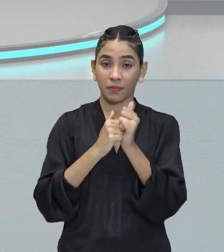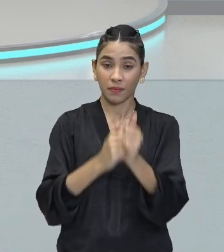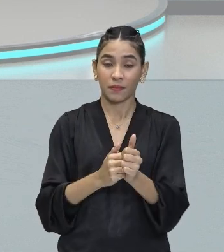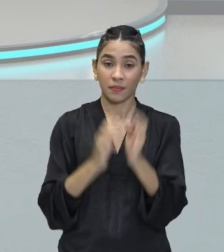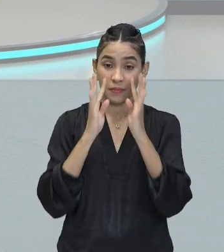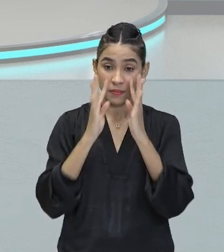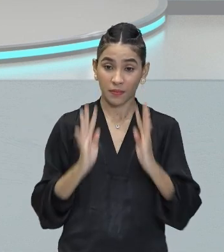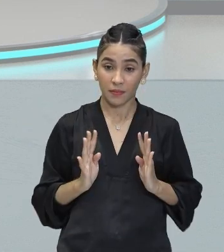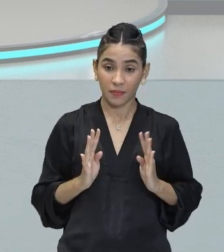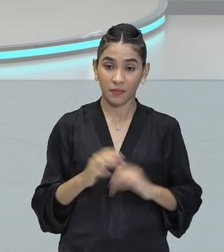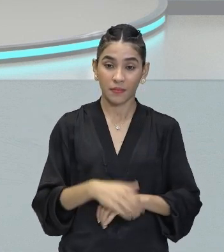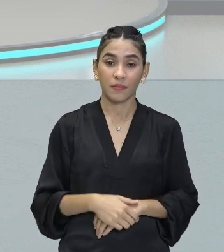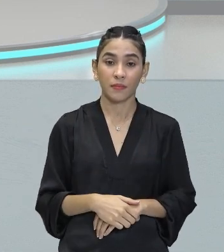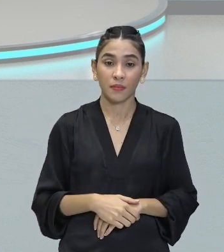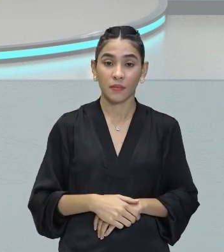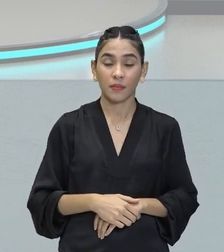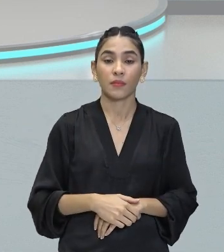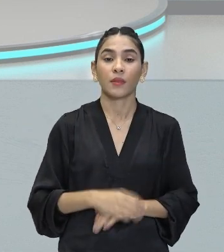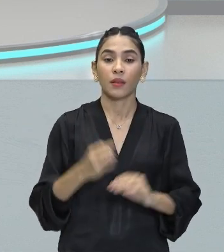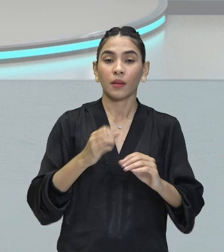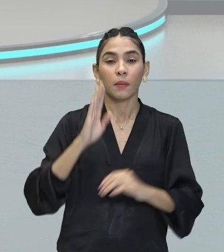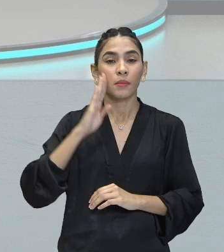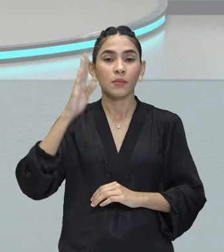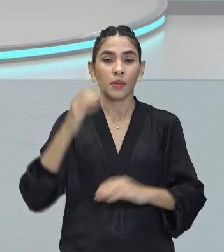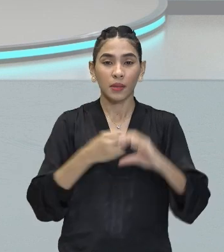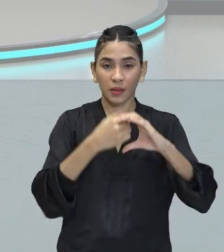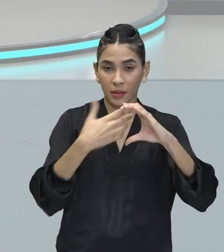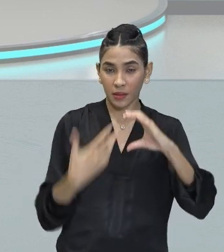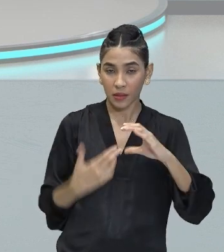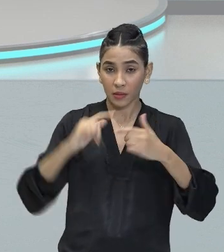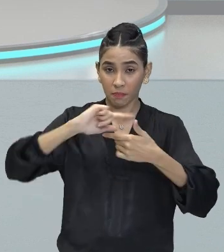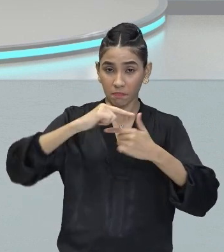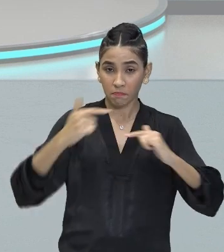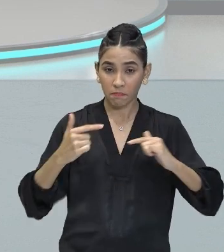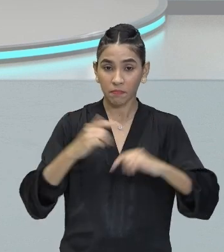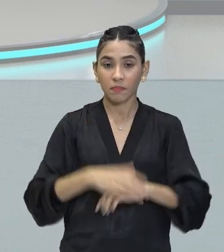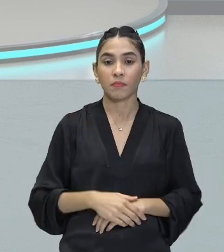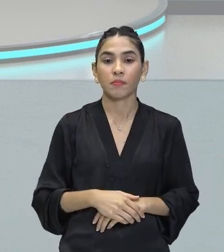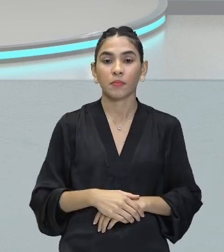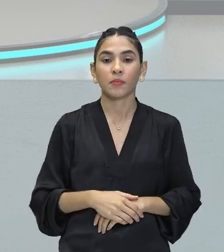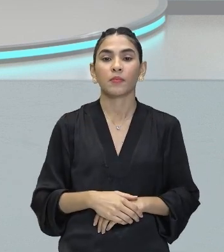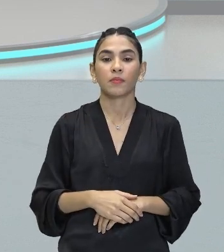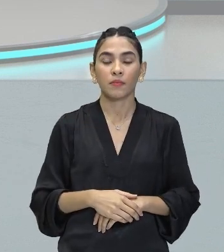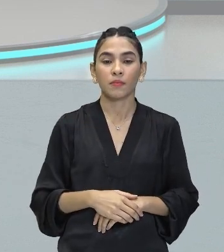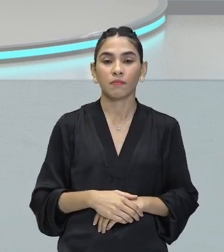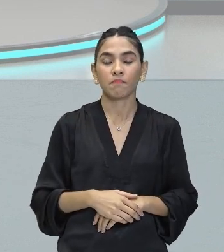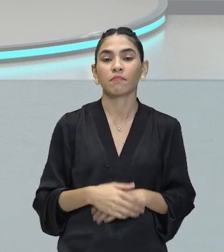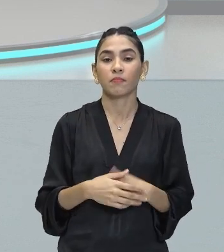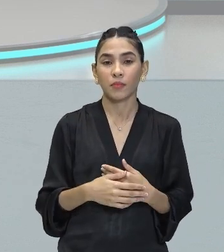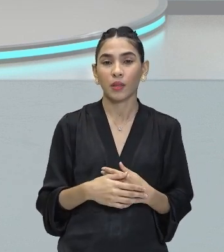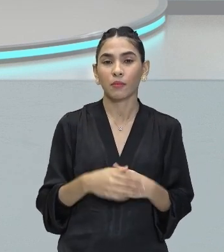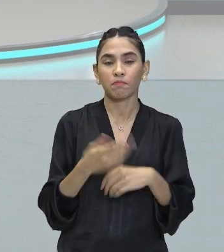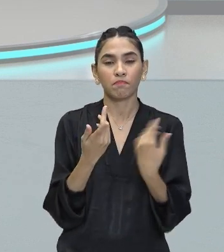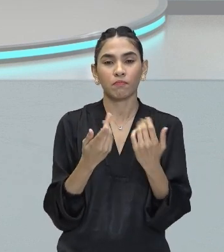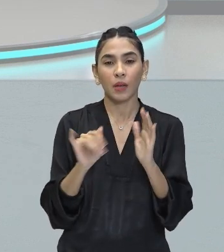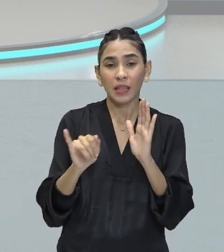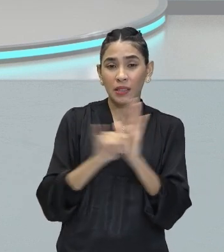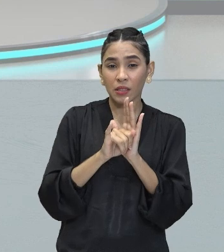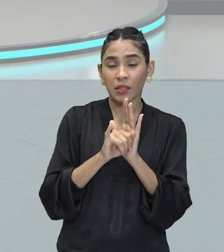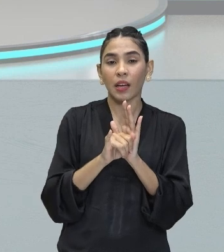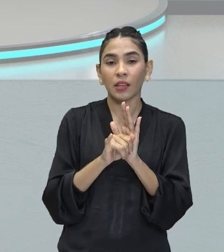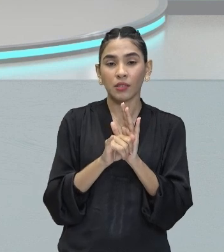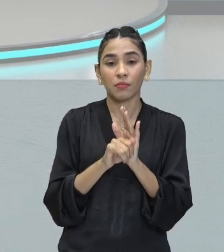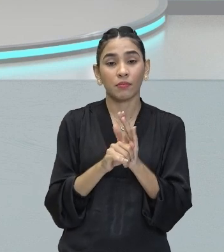olhem só. As principais características do movimento modernista são, vamos lá? A busca de uma identidade, que